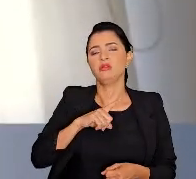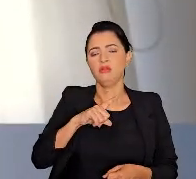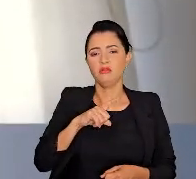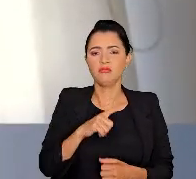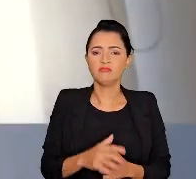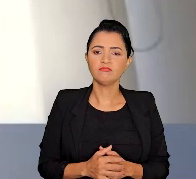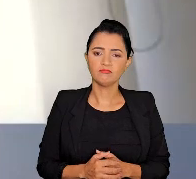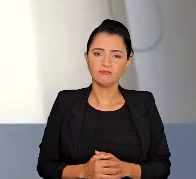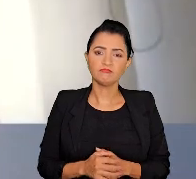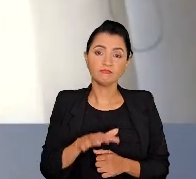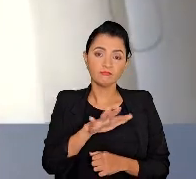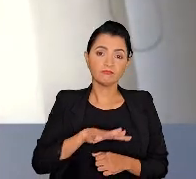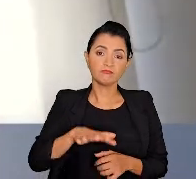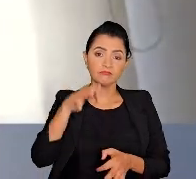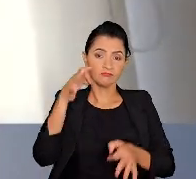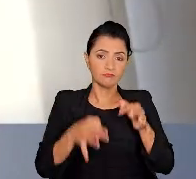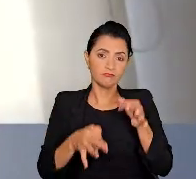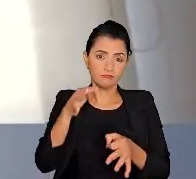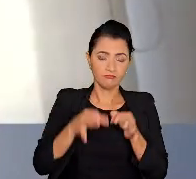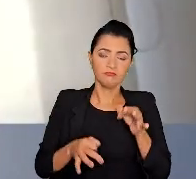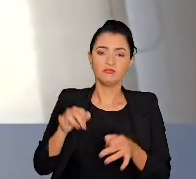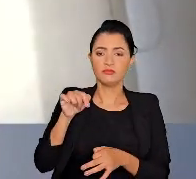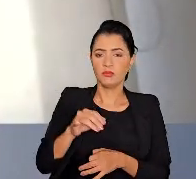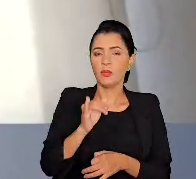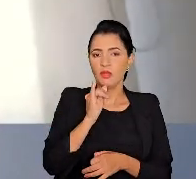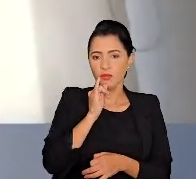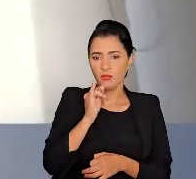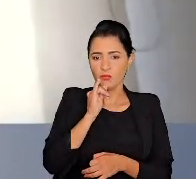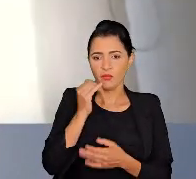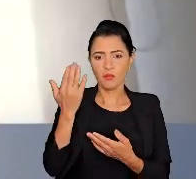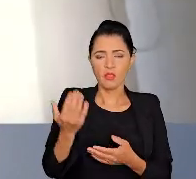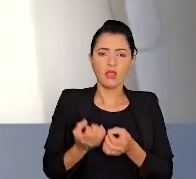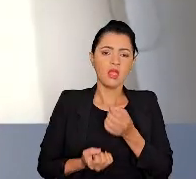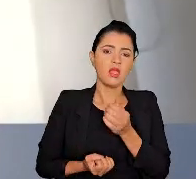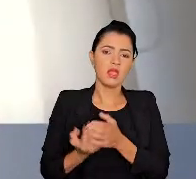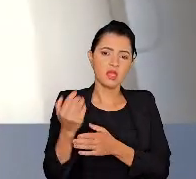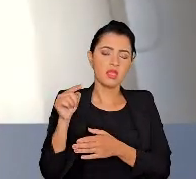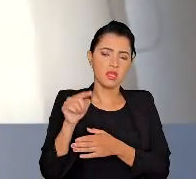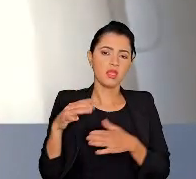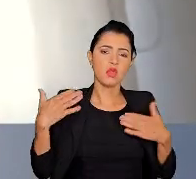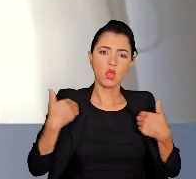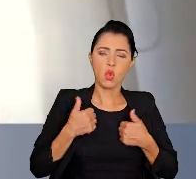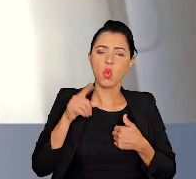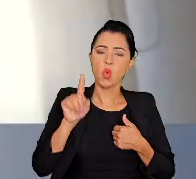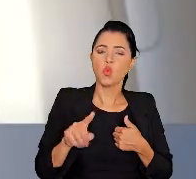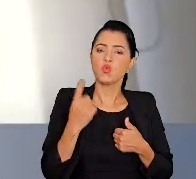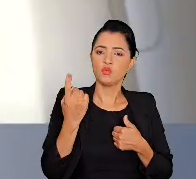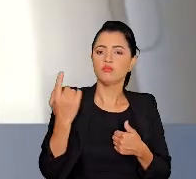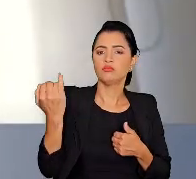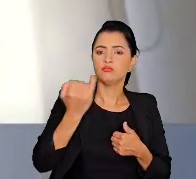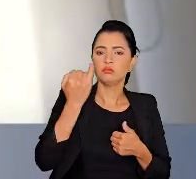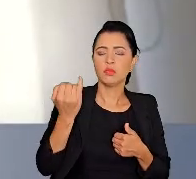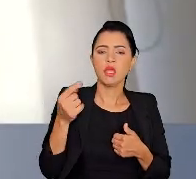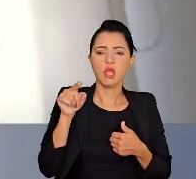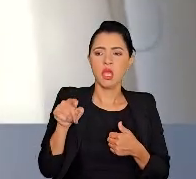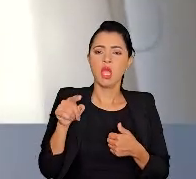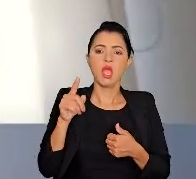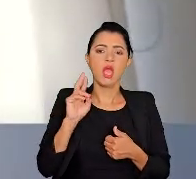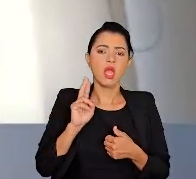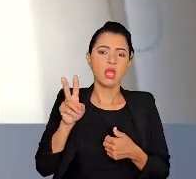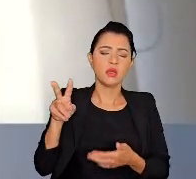No campo jurídico, assim, o caso Elvanger constituiu um momento relevante, pois, ao manter a condenação